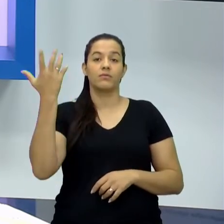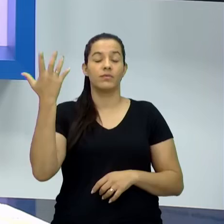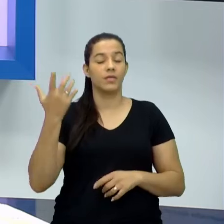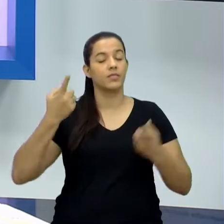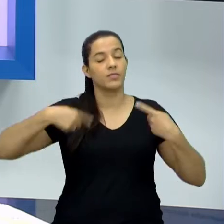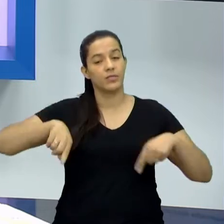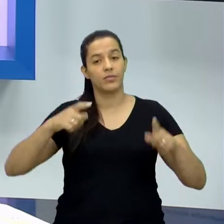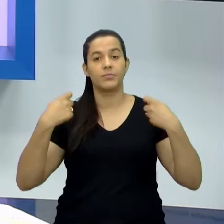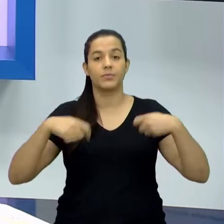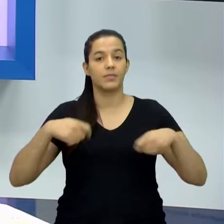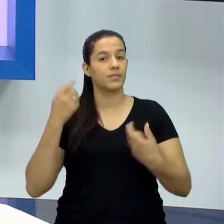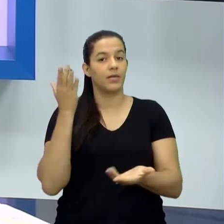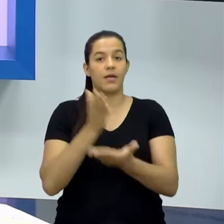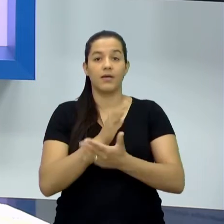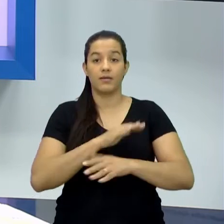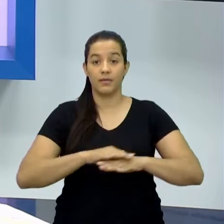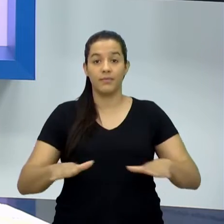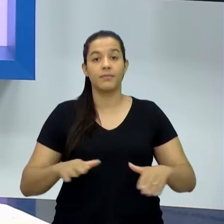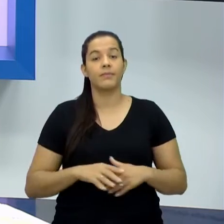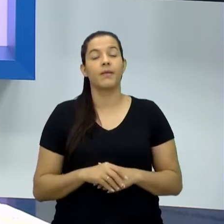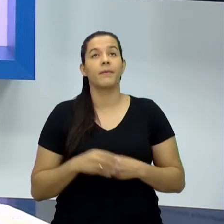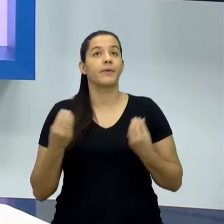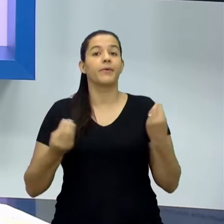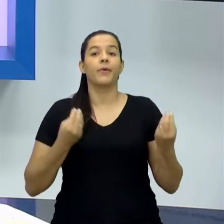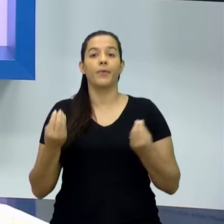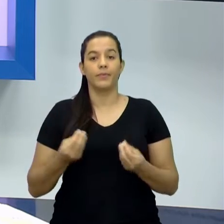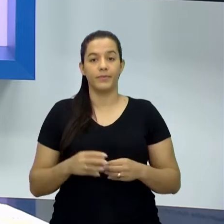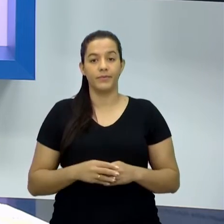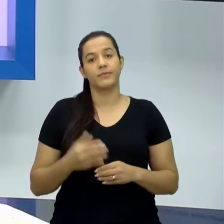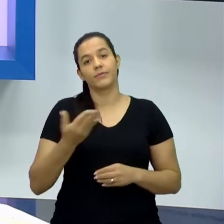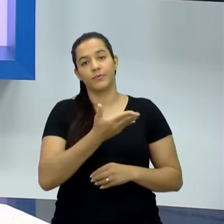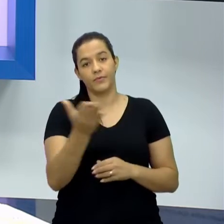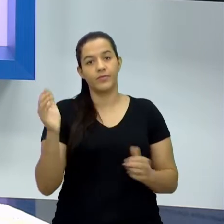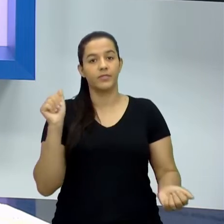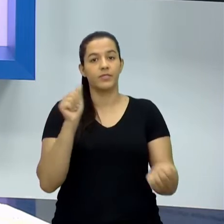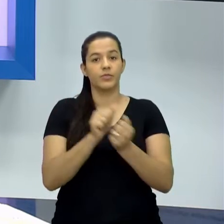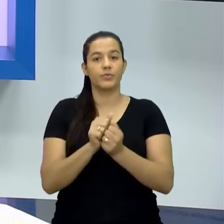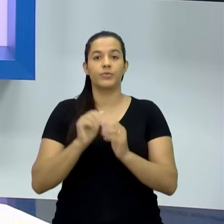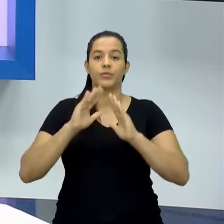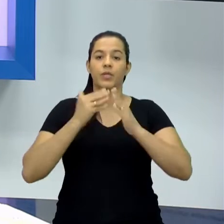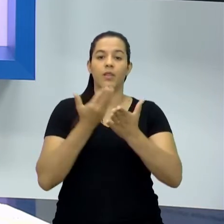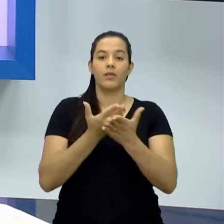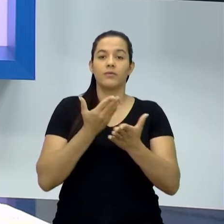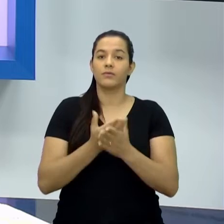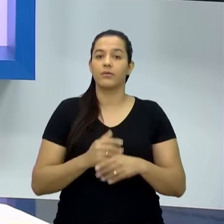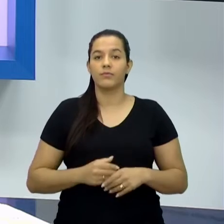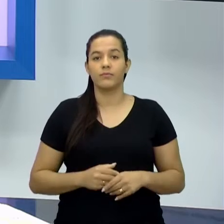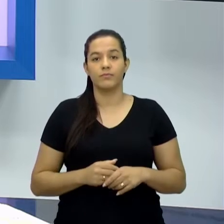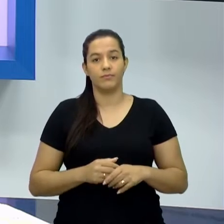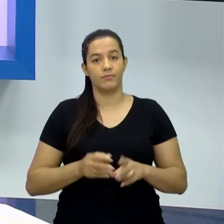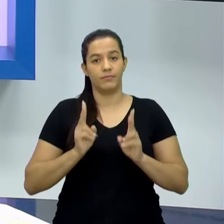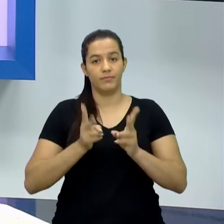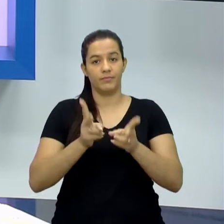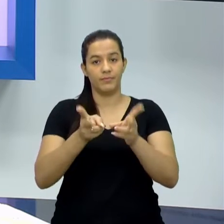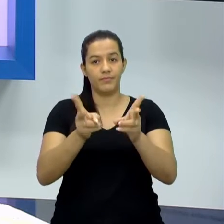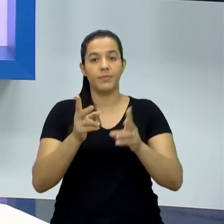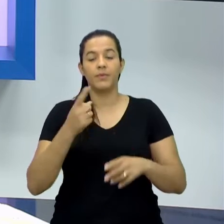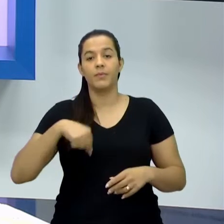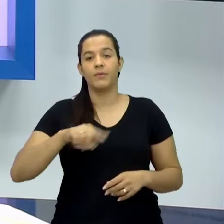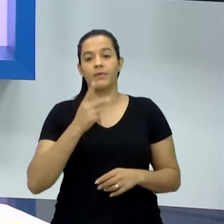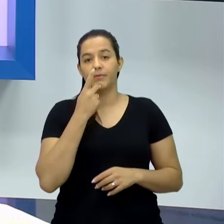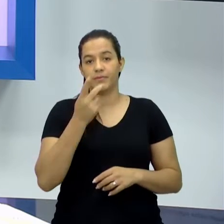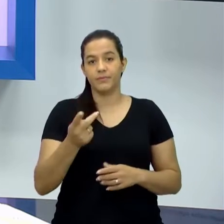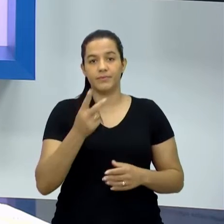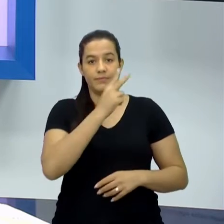precisa combater isso. E como nós combateremos? Com vocês aí na escola. Até porque eu sempre falo, essas aulas são